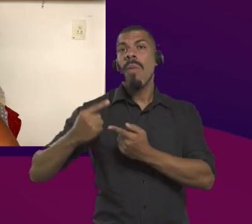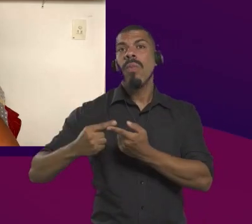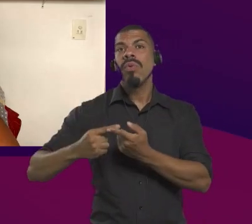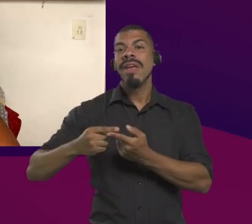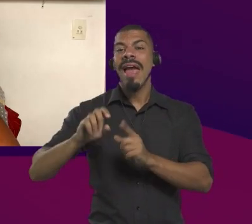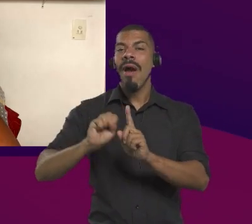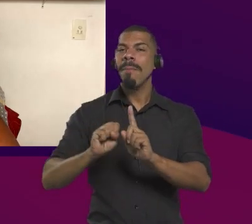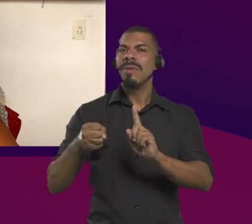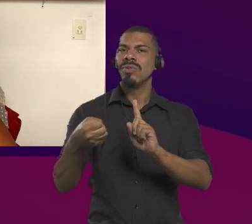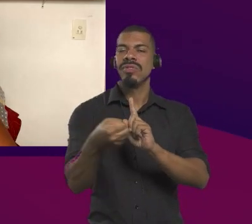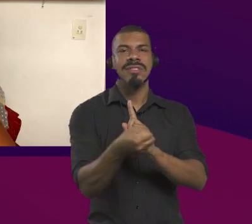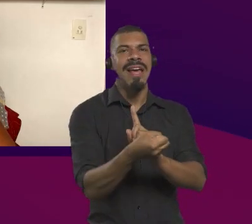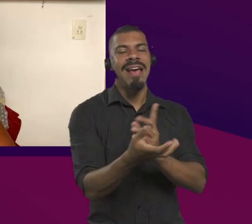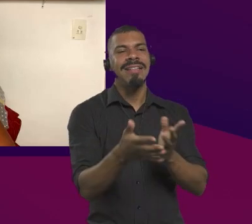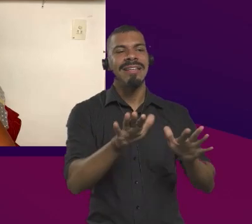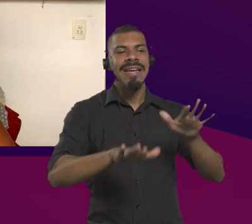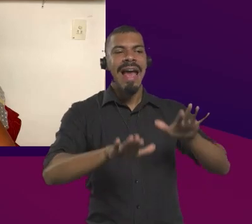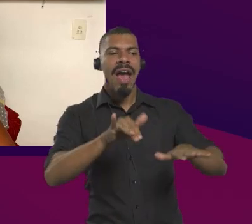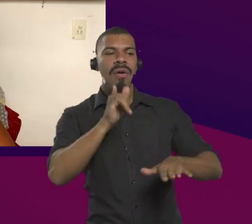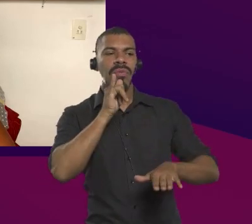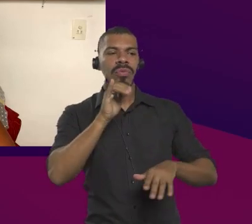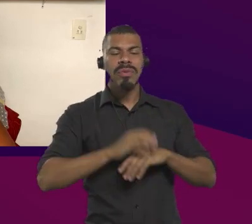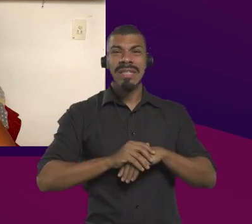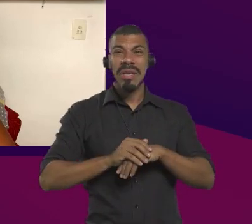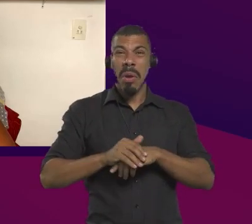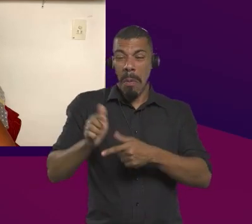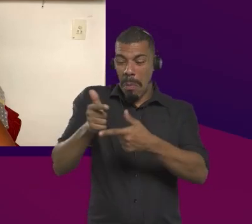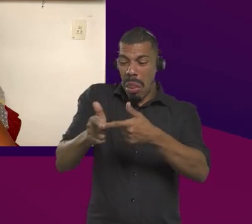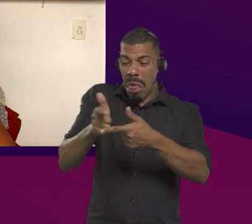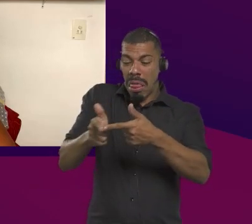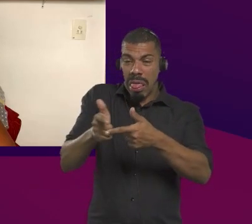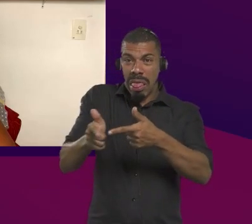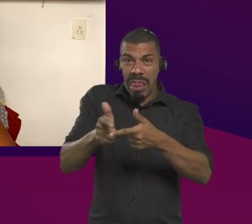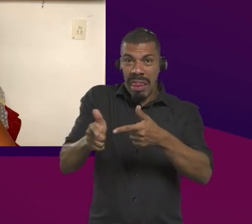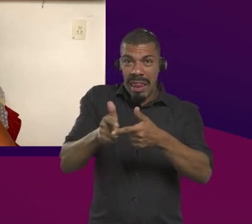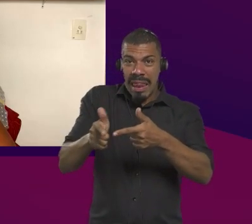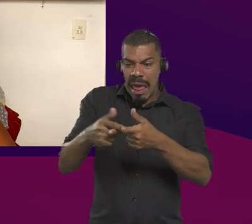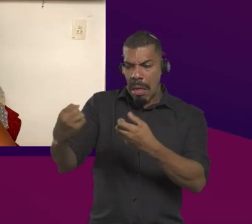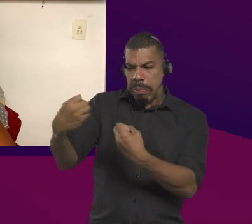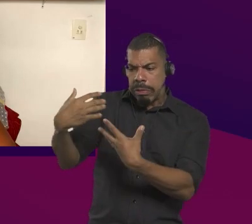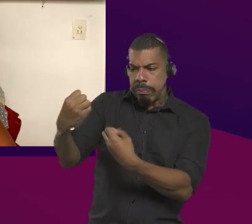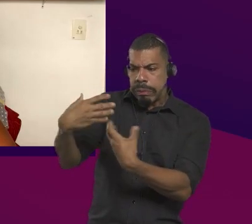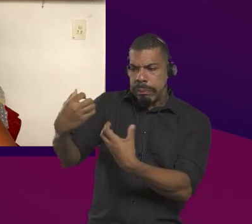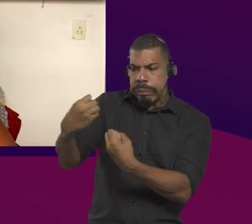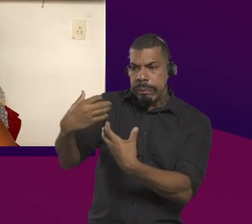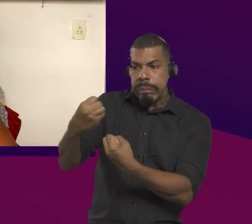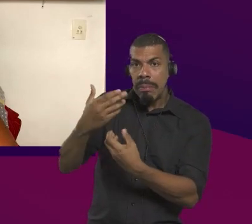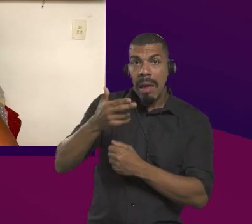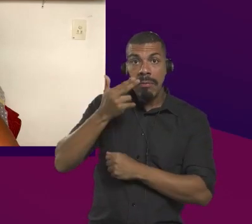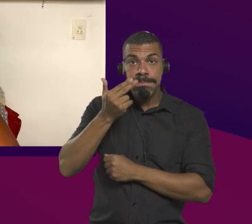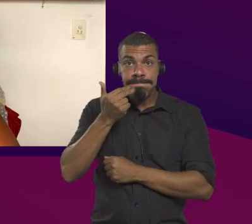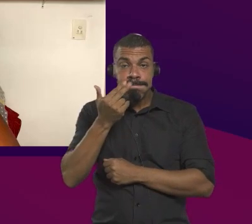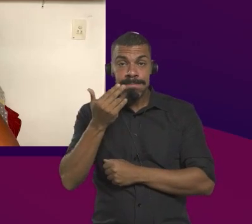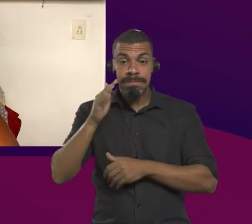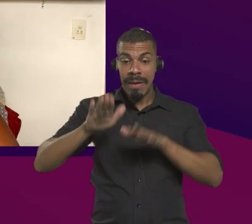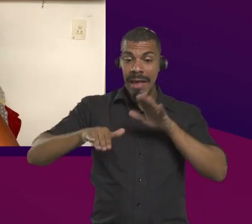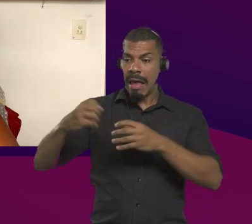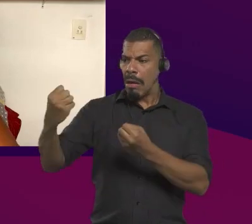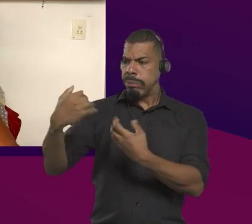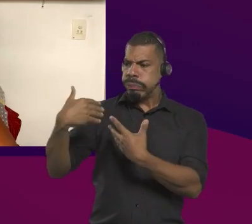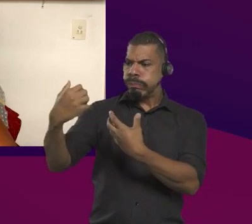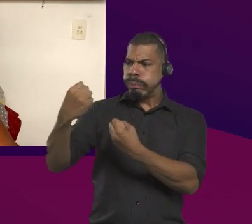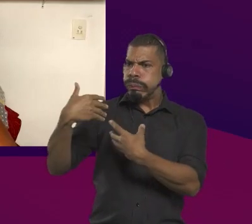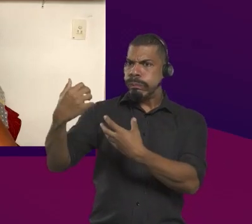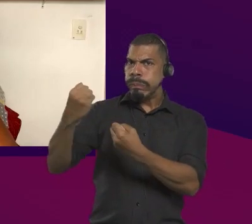gente é uma sociedade que a gente, o transtorno alimentar, ele é ensinado. Sabe, a gente é ensinada a ter transtorno alimentar. A